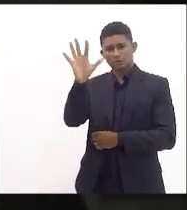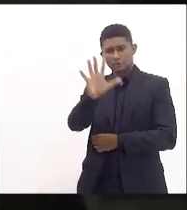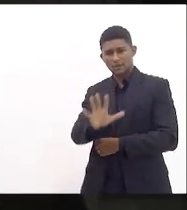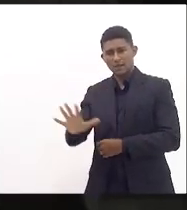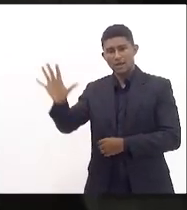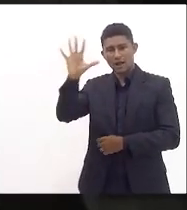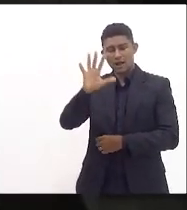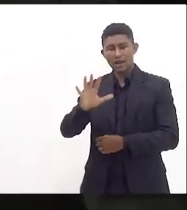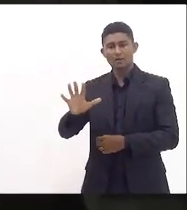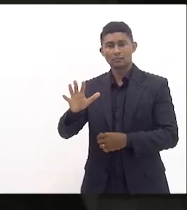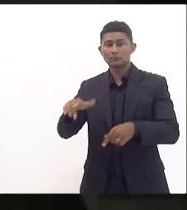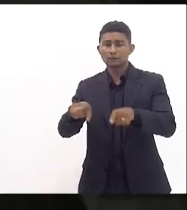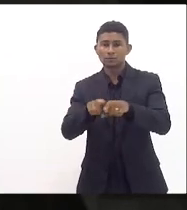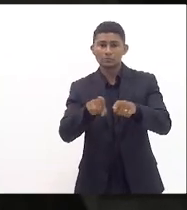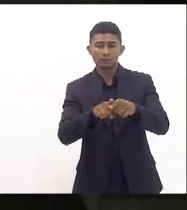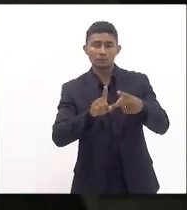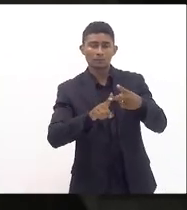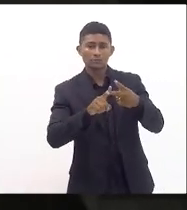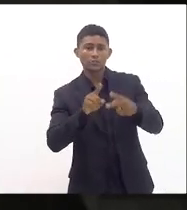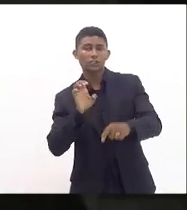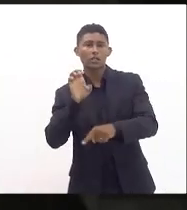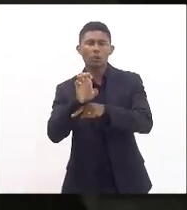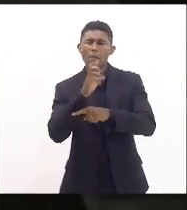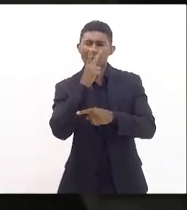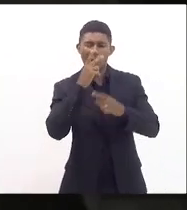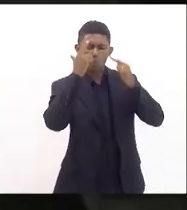federativo estadual em relação ao custeio